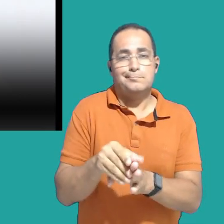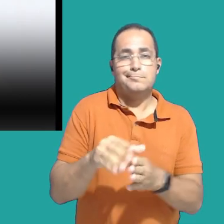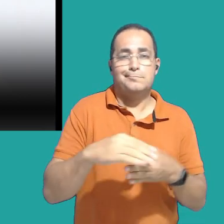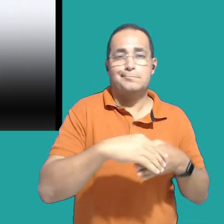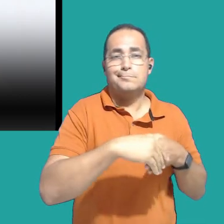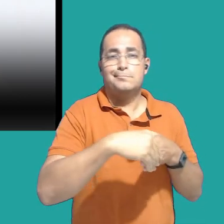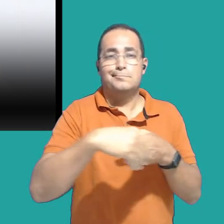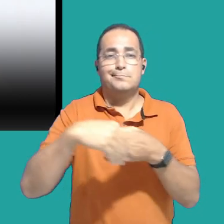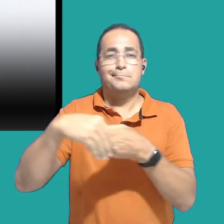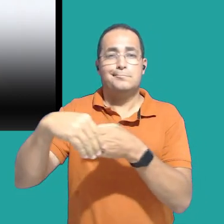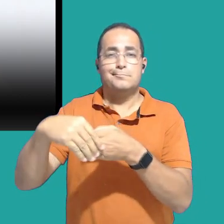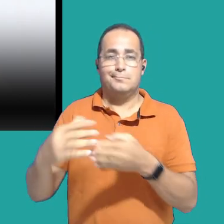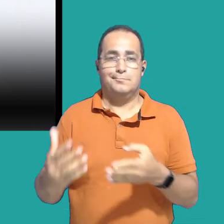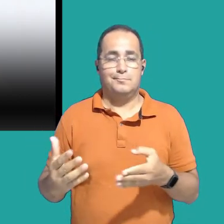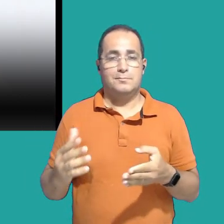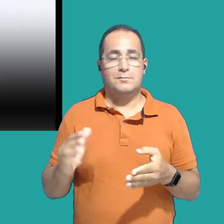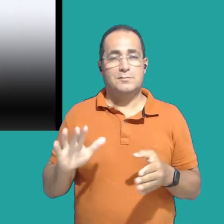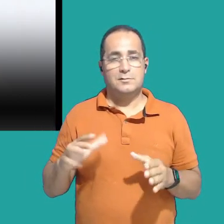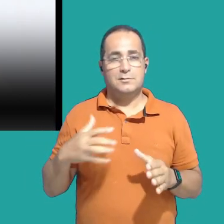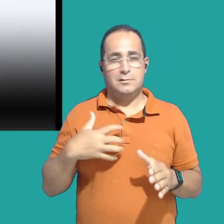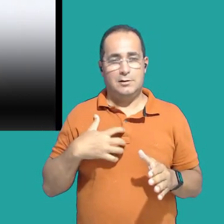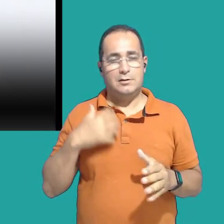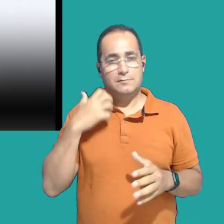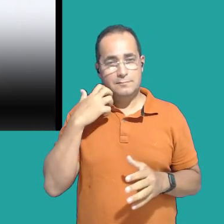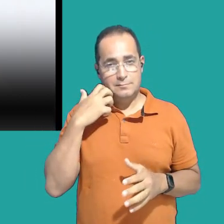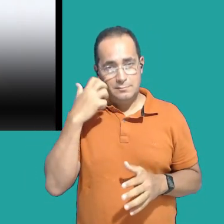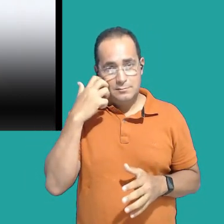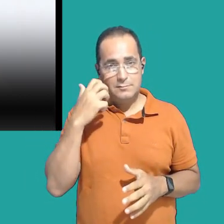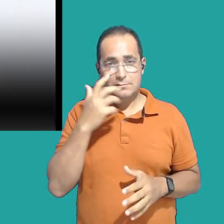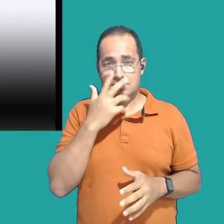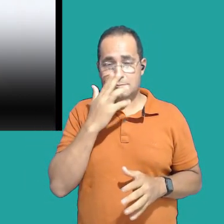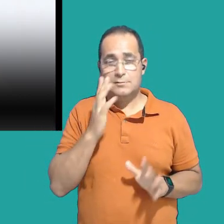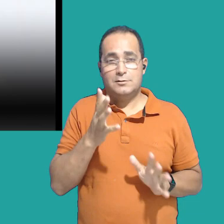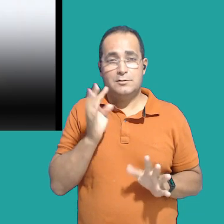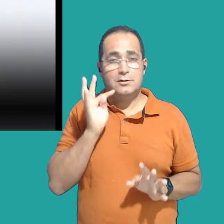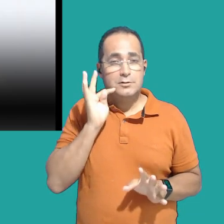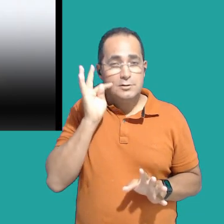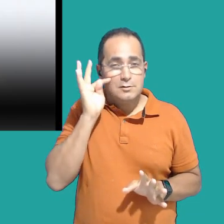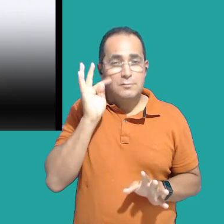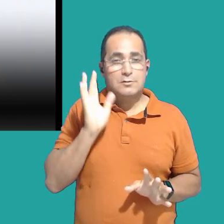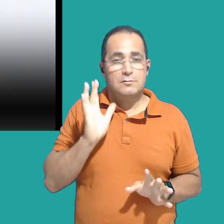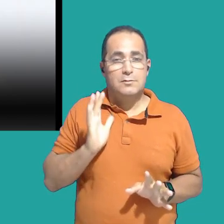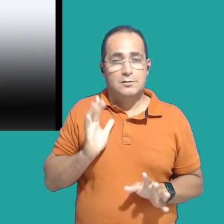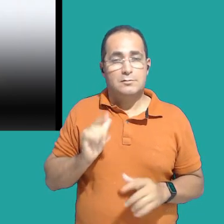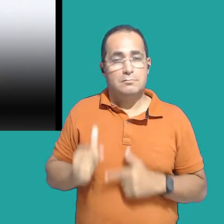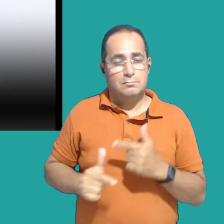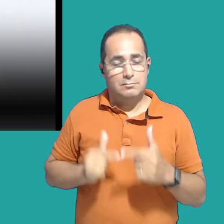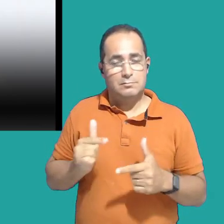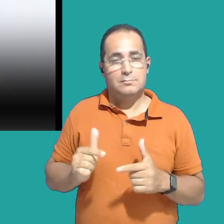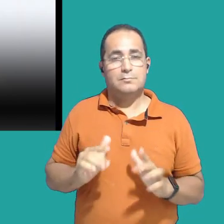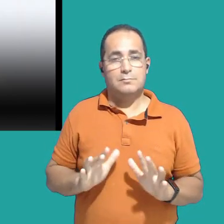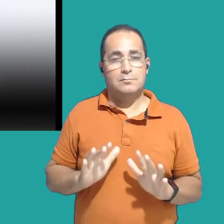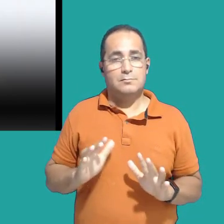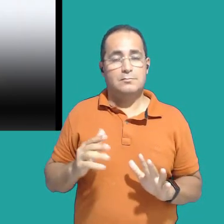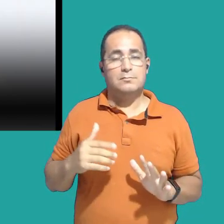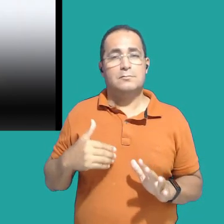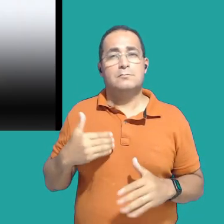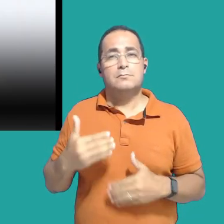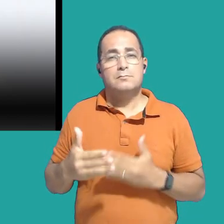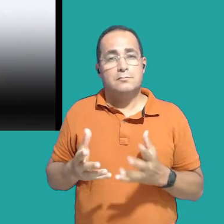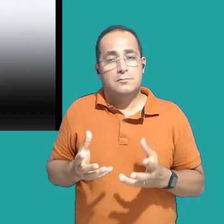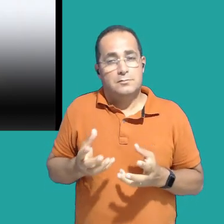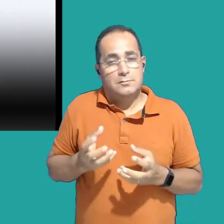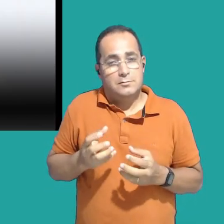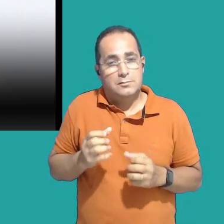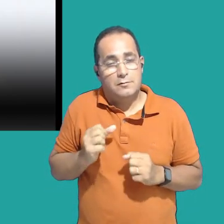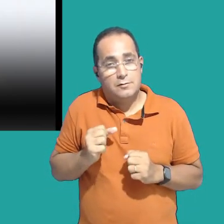me guiar. Então eu Uhum. estava um pouco. Eu sempre fui tímido, embora não pareça, já trabalhei muito, mas isso me deixou